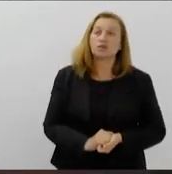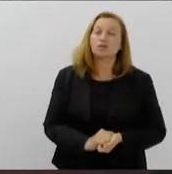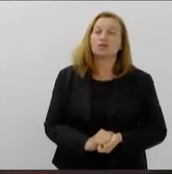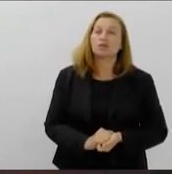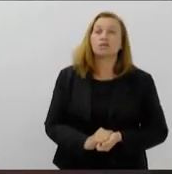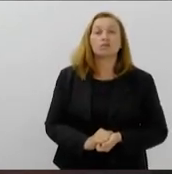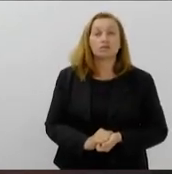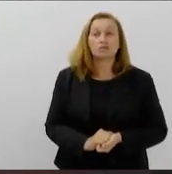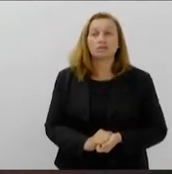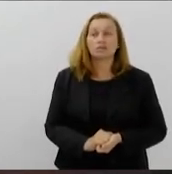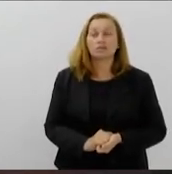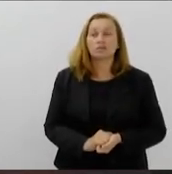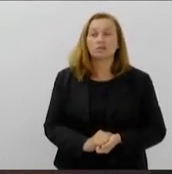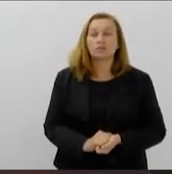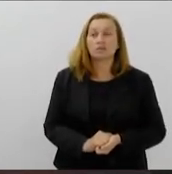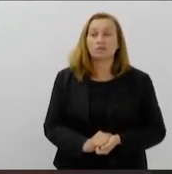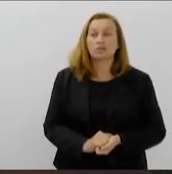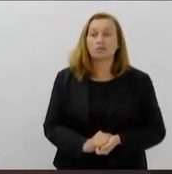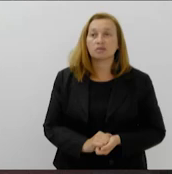magistério.